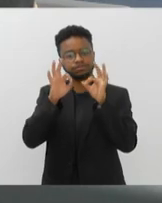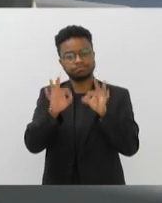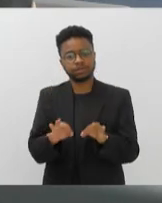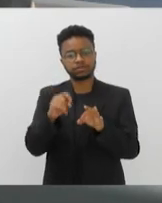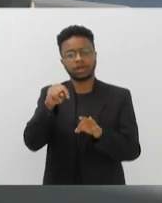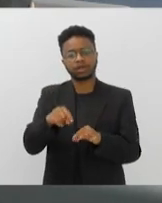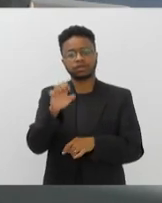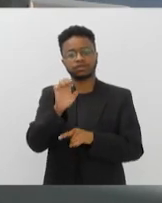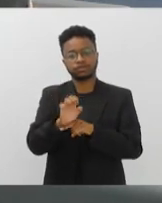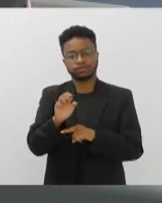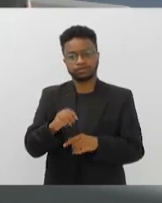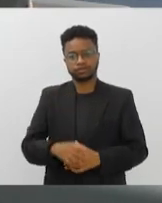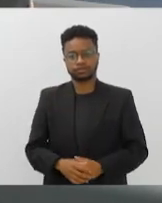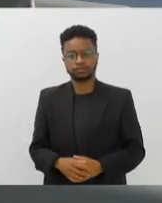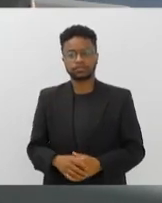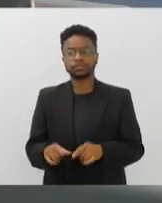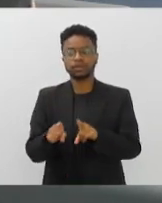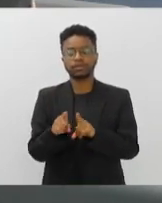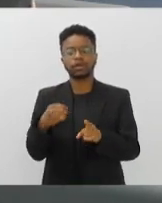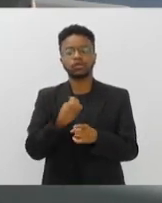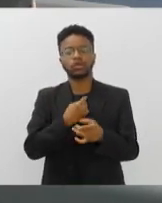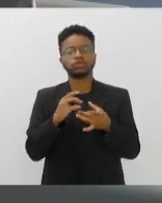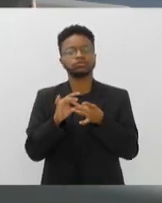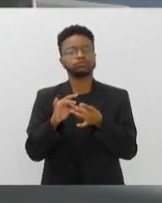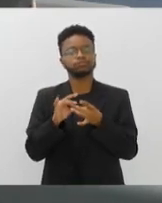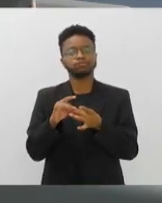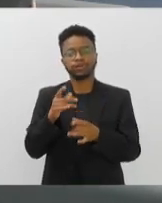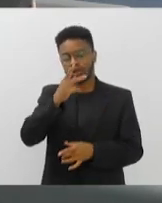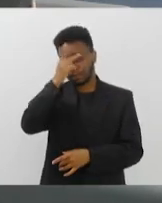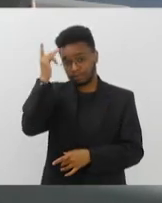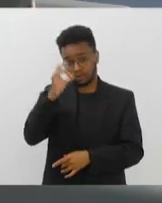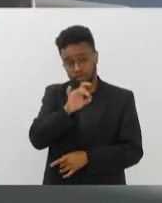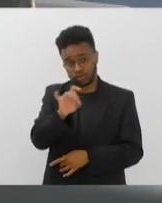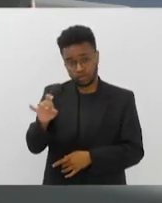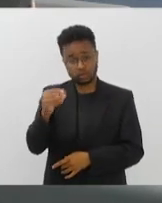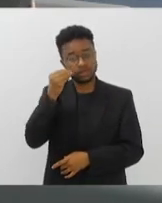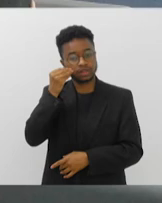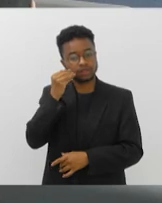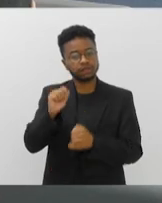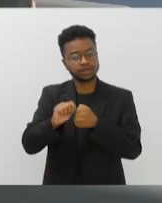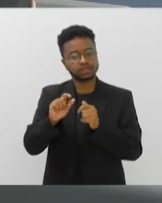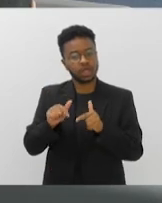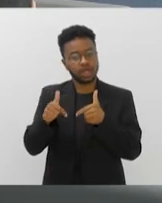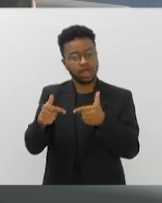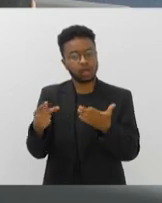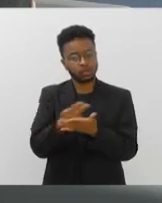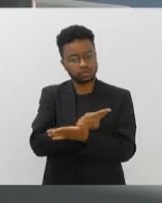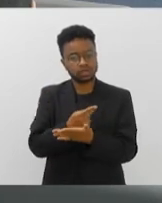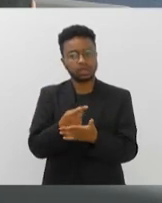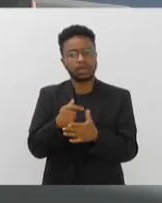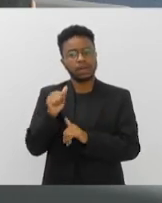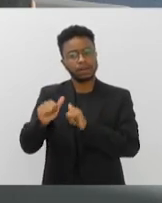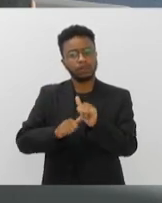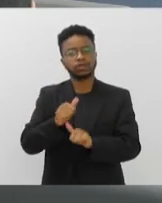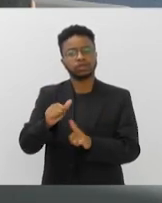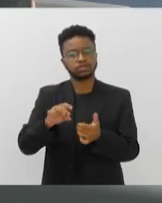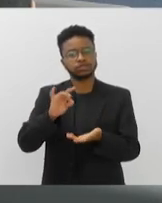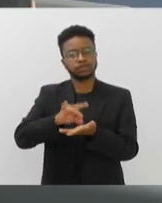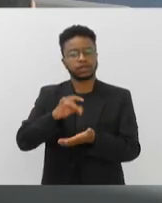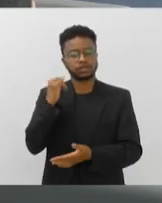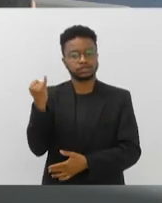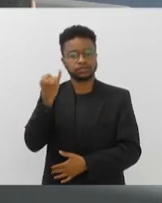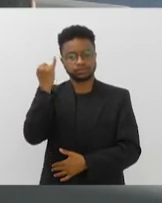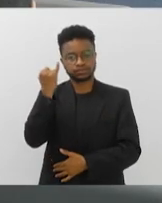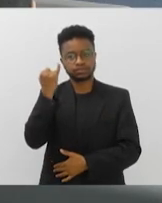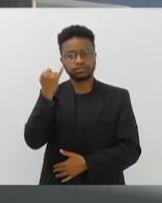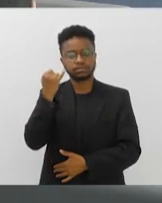estado e aonde a gente se agarra com essas pessoas para fazer acontecer e essas mudanças tão essenciais